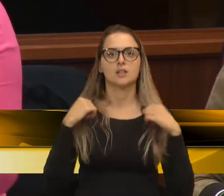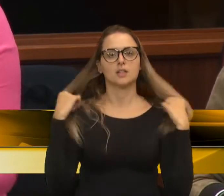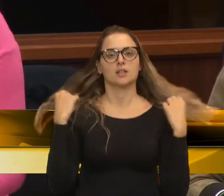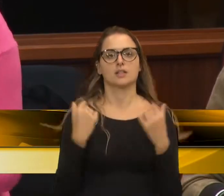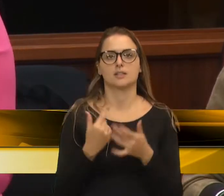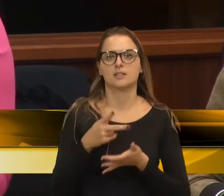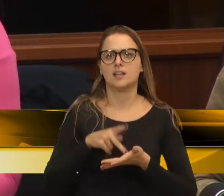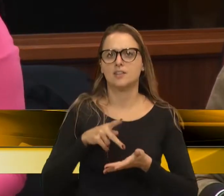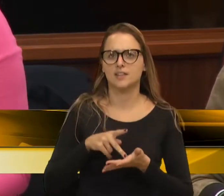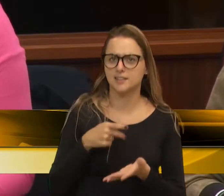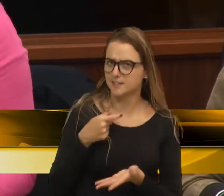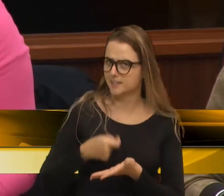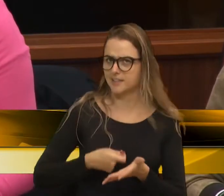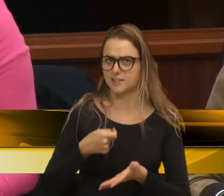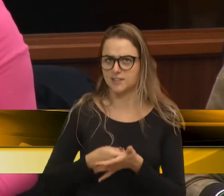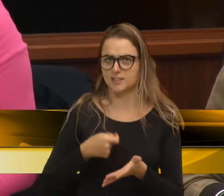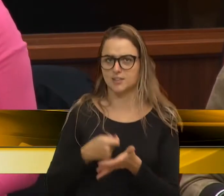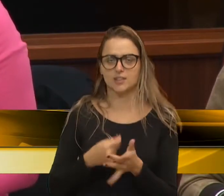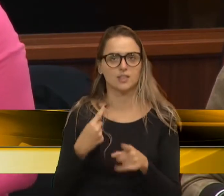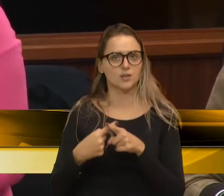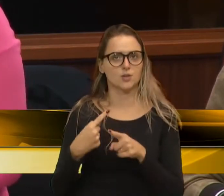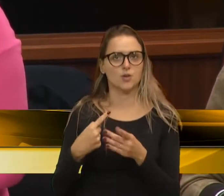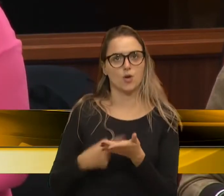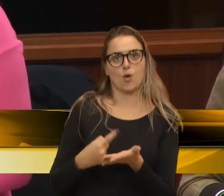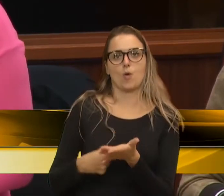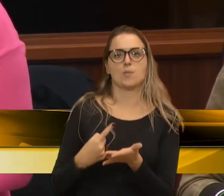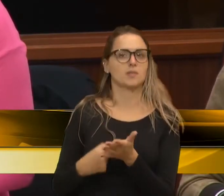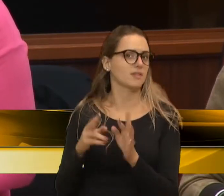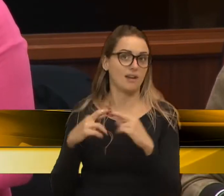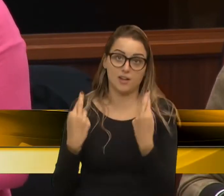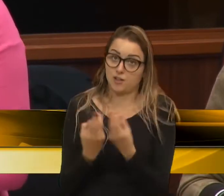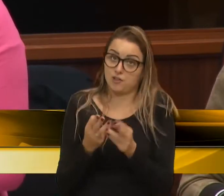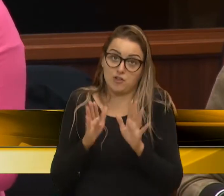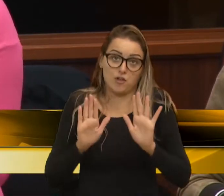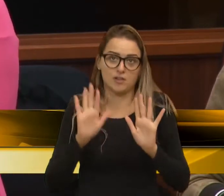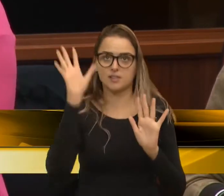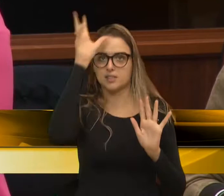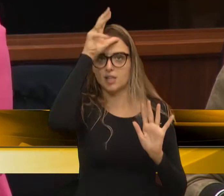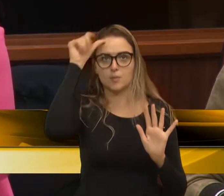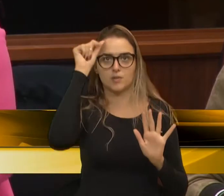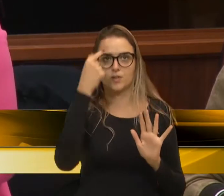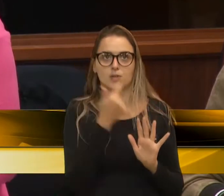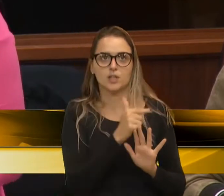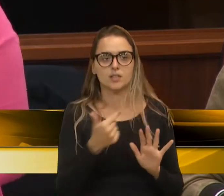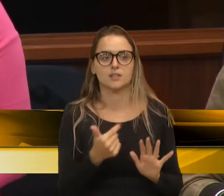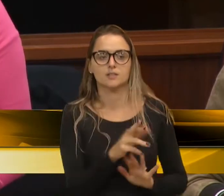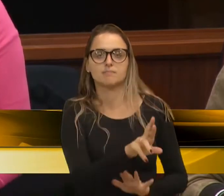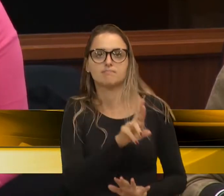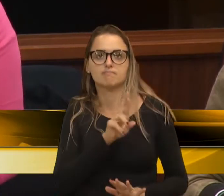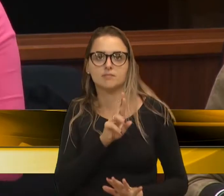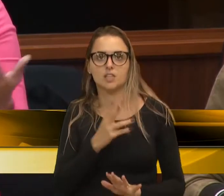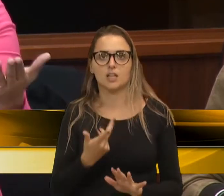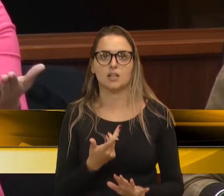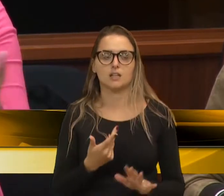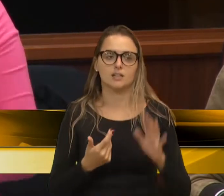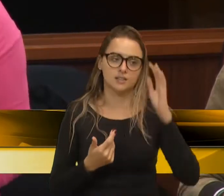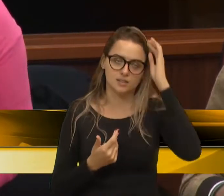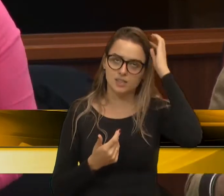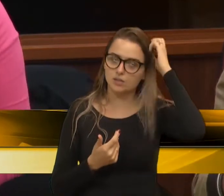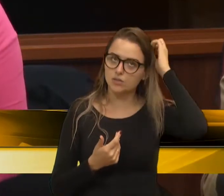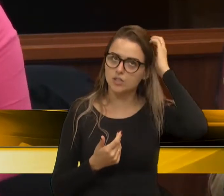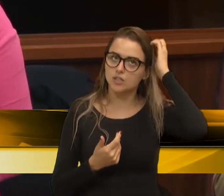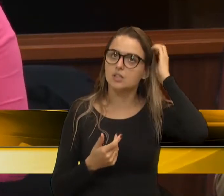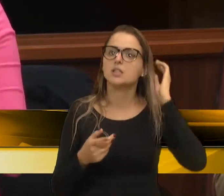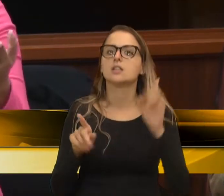já há algum tempo tentando fazer reuniões de trabalho com o Executivo e não vem sendo realizada. Esse ano foi solicitado